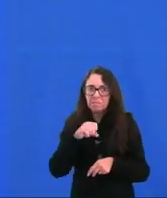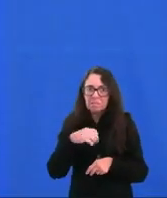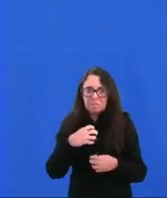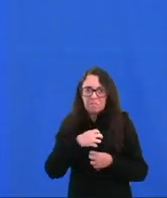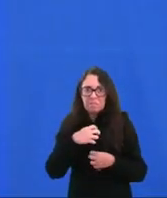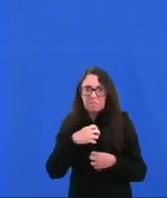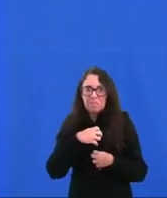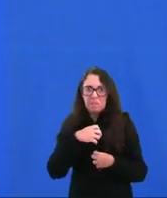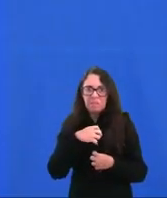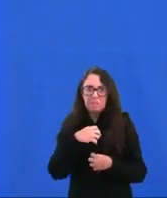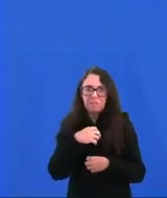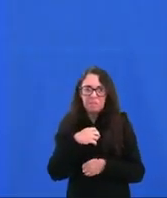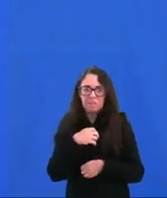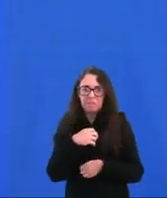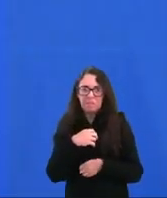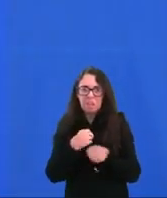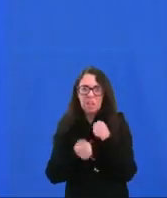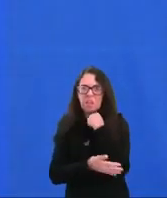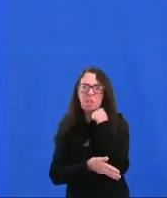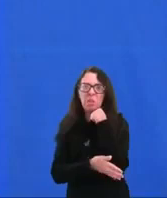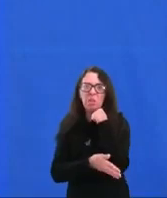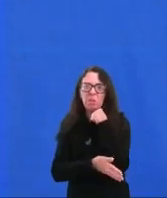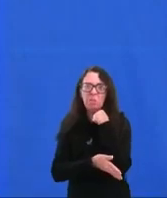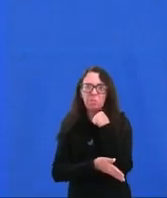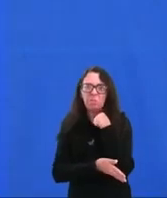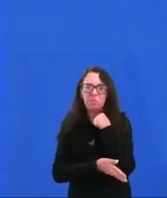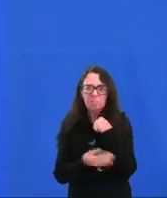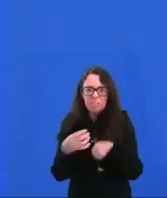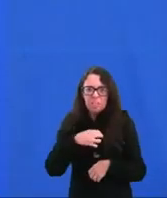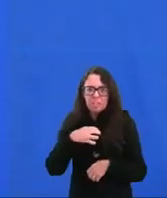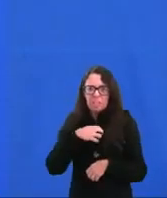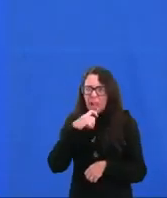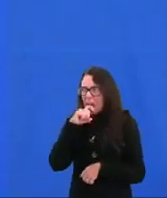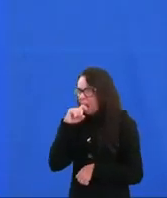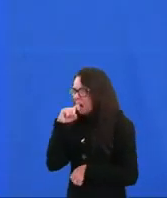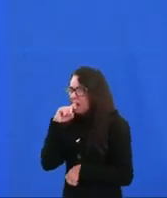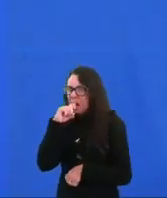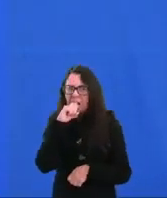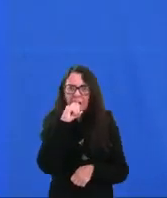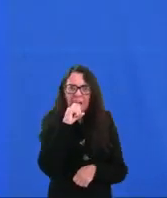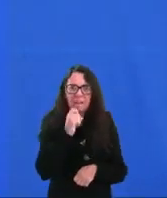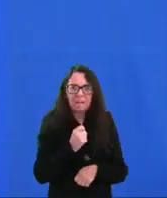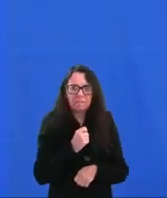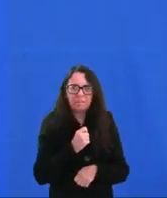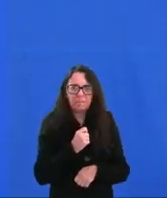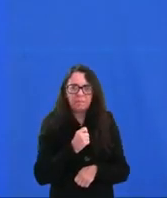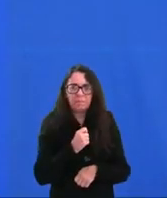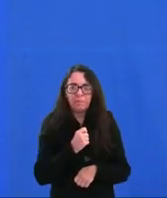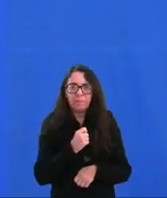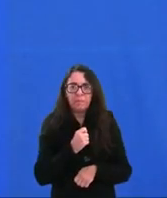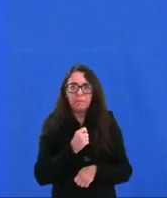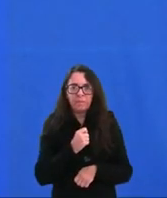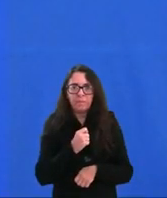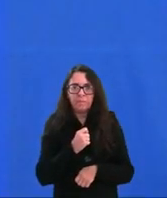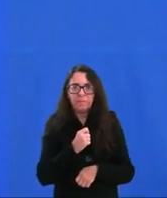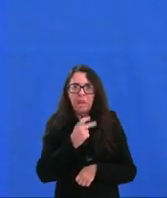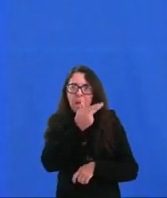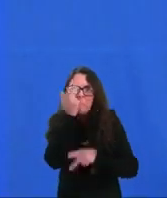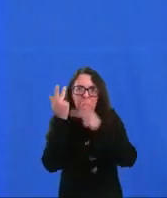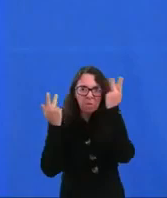de Jesus, e esses homens maus acabaram por apedrejar